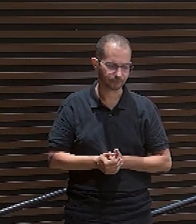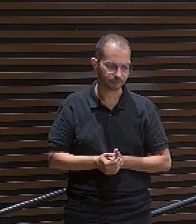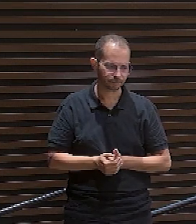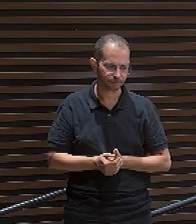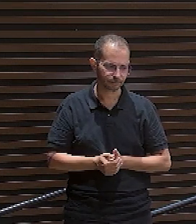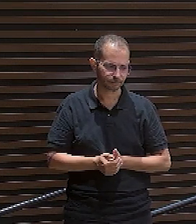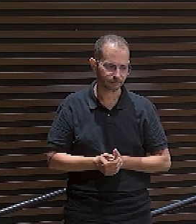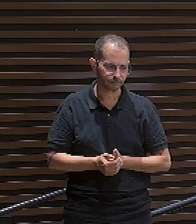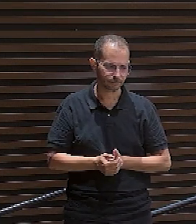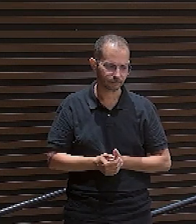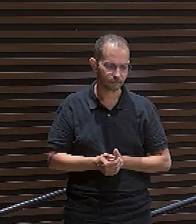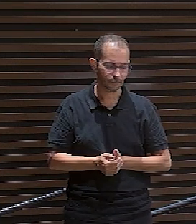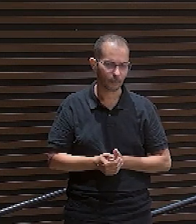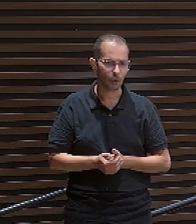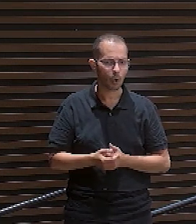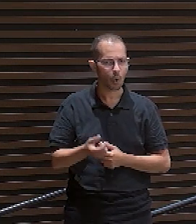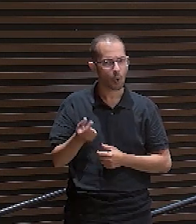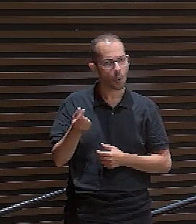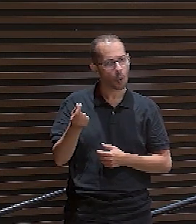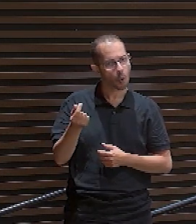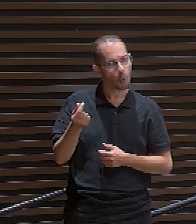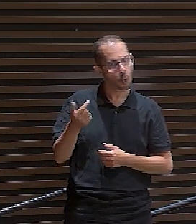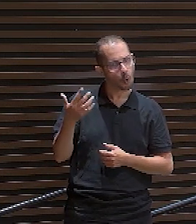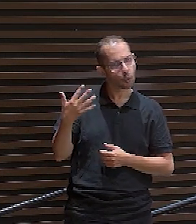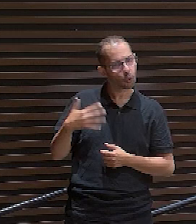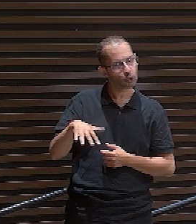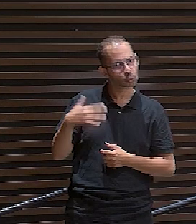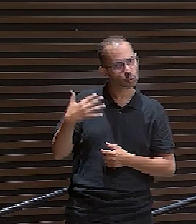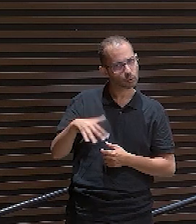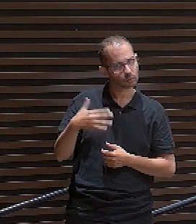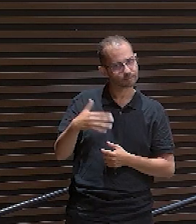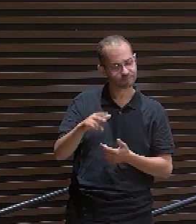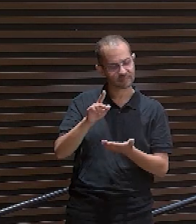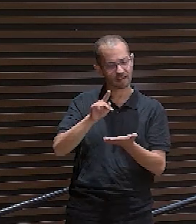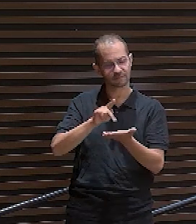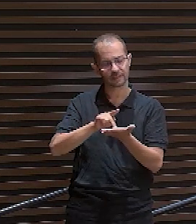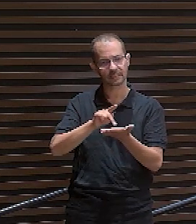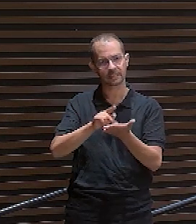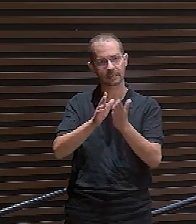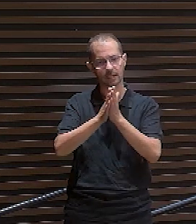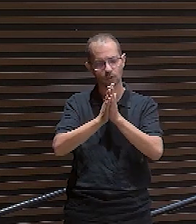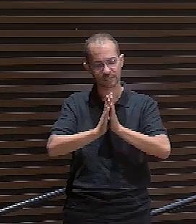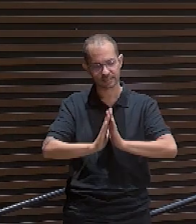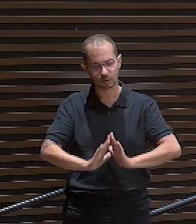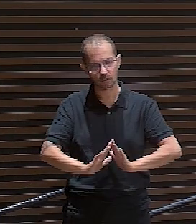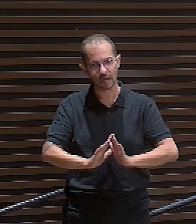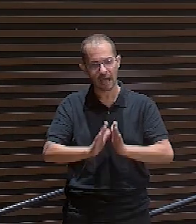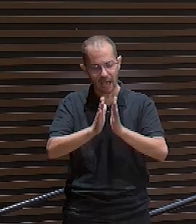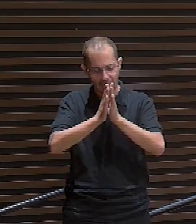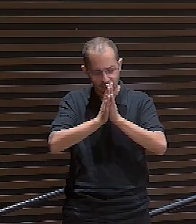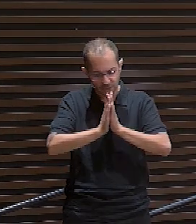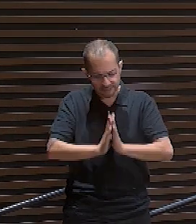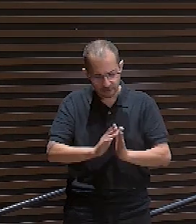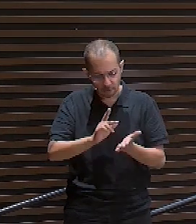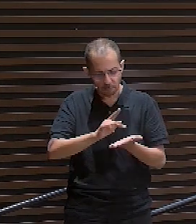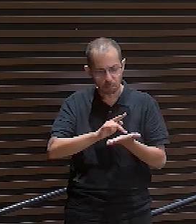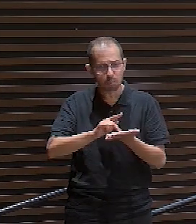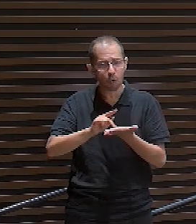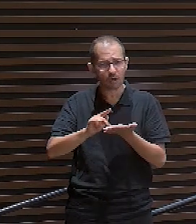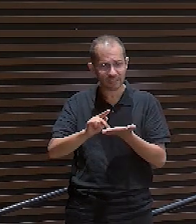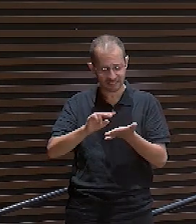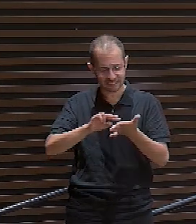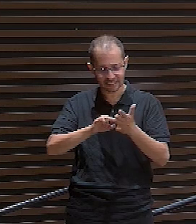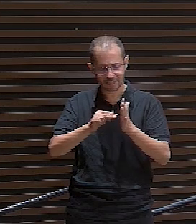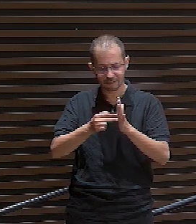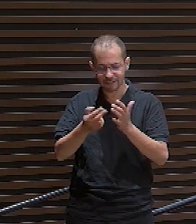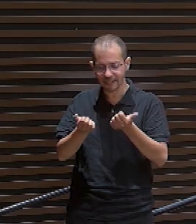Aceite o custo da verdadeira adoração. A adoração genuína requer entrega total, não apenas